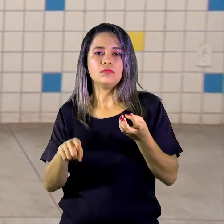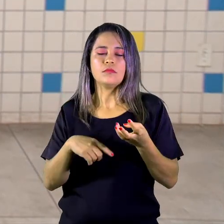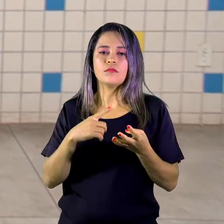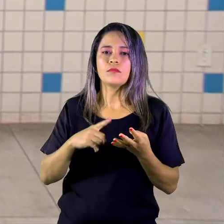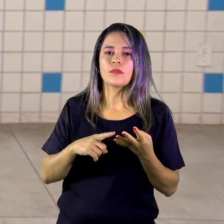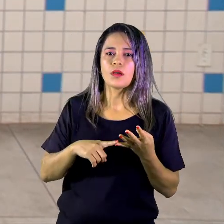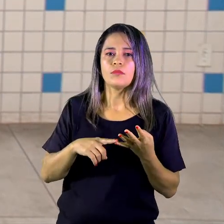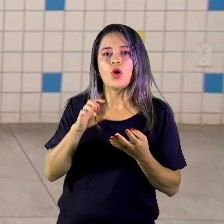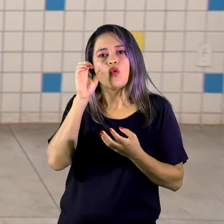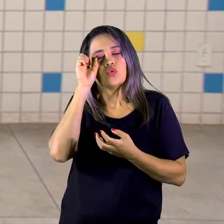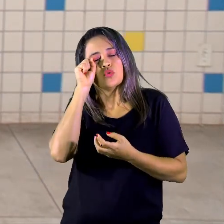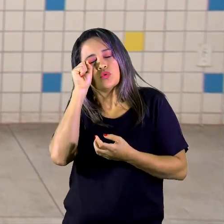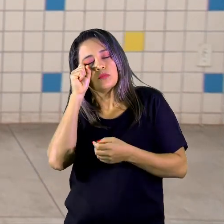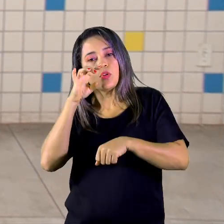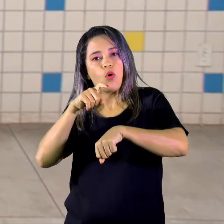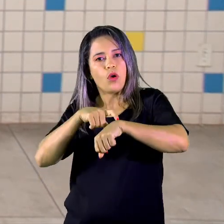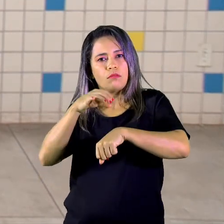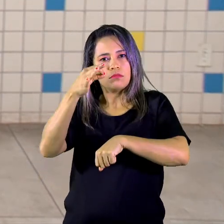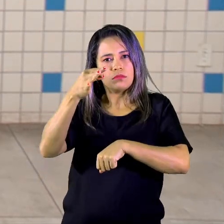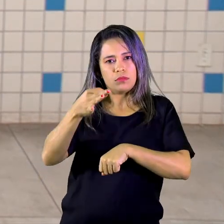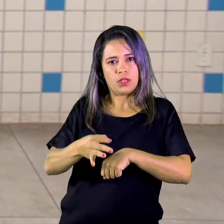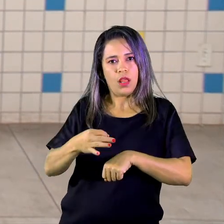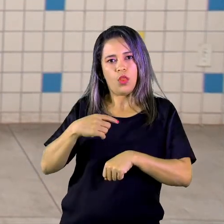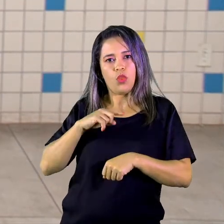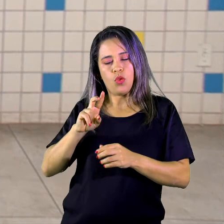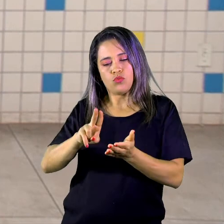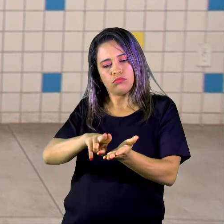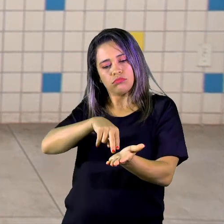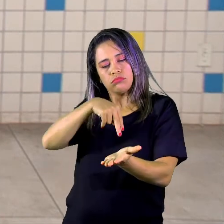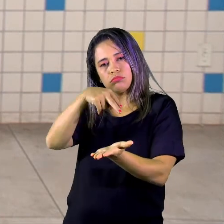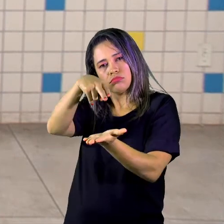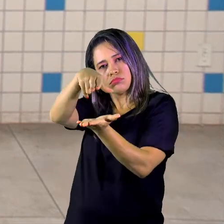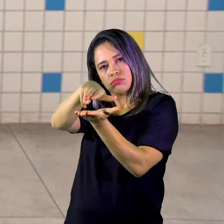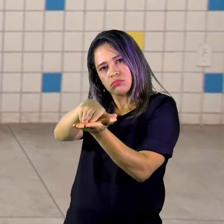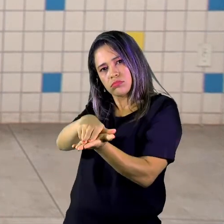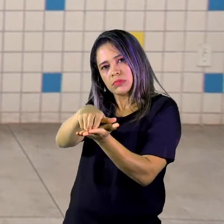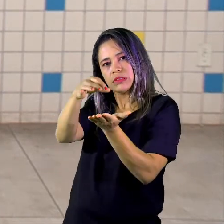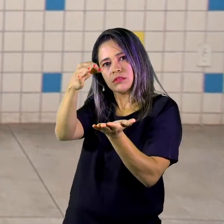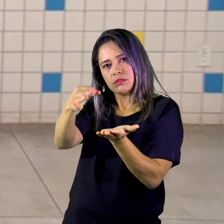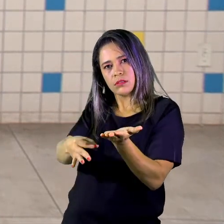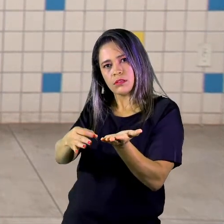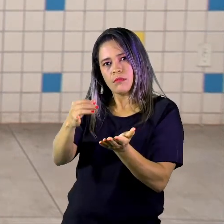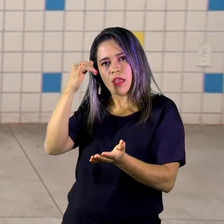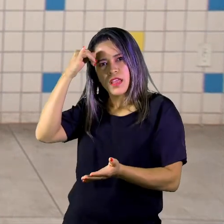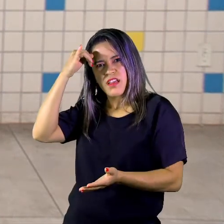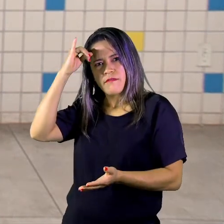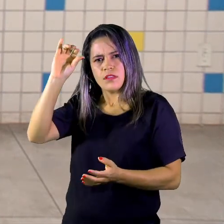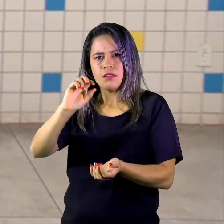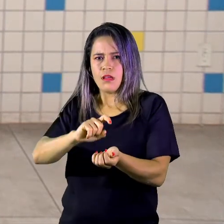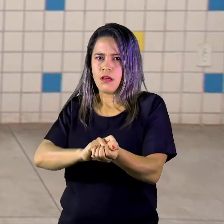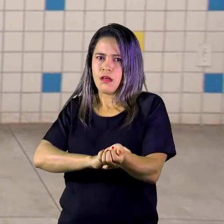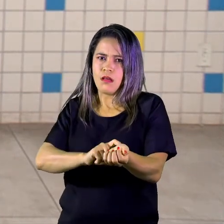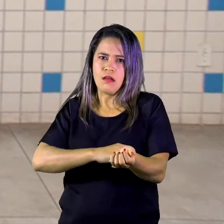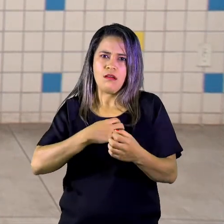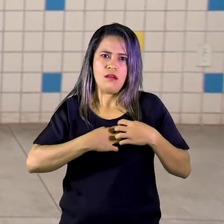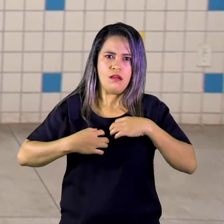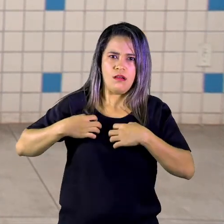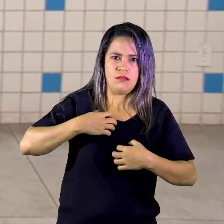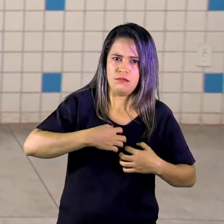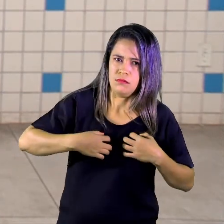um sono adequado, o nosso corpo precisa descansar e devemos evitar o estresse. Se nós